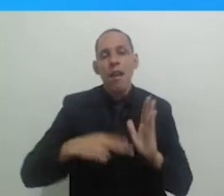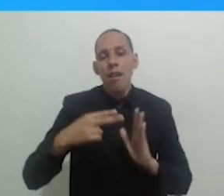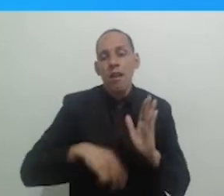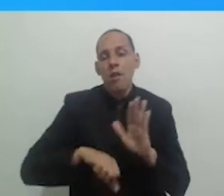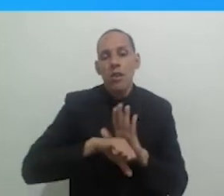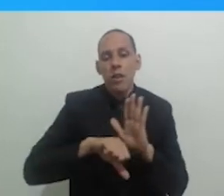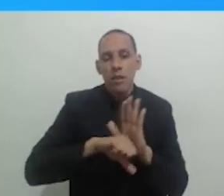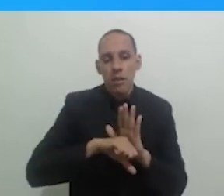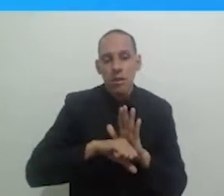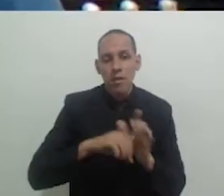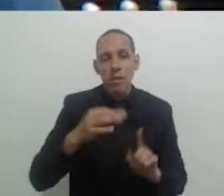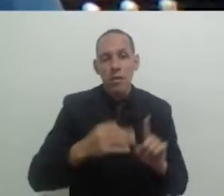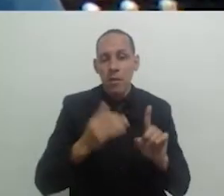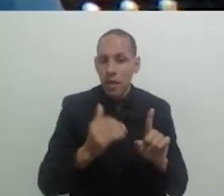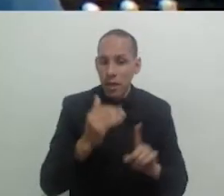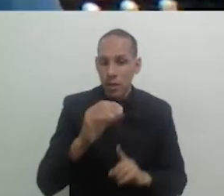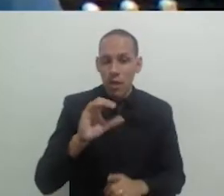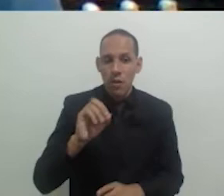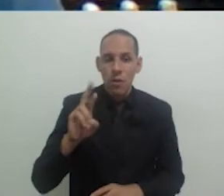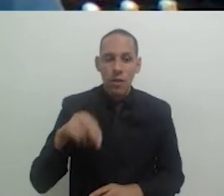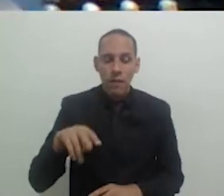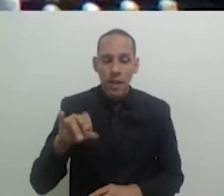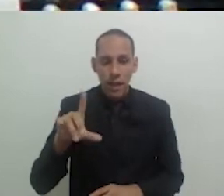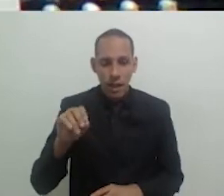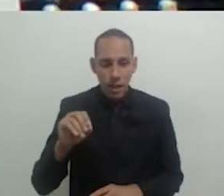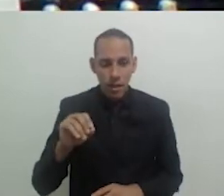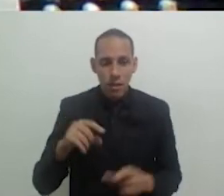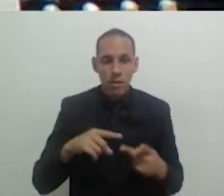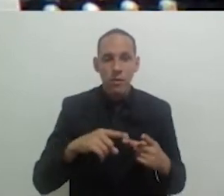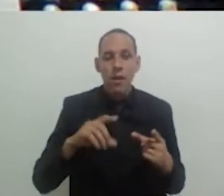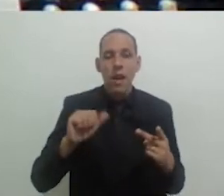Cornélio, revisor do desembargador Mauri.